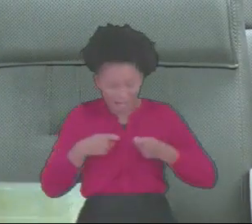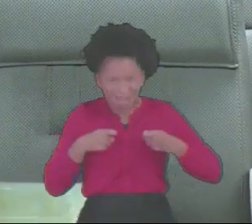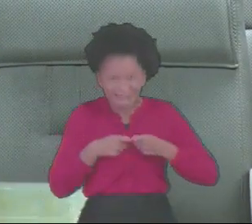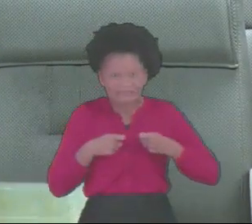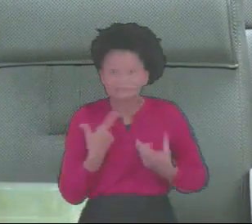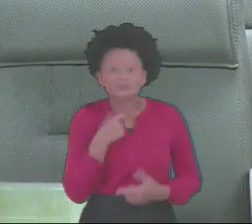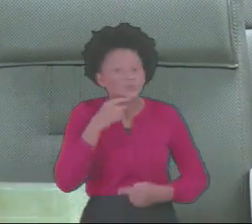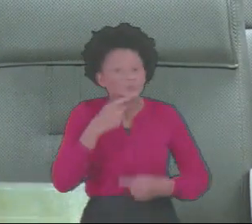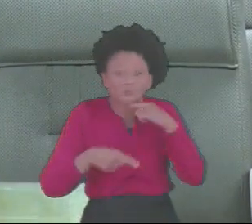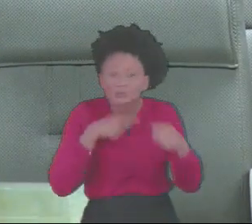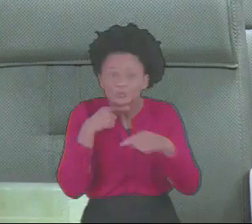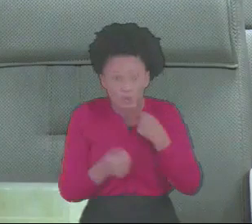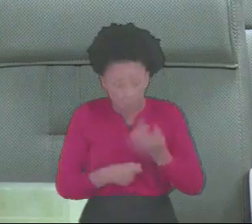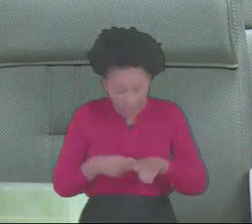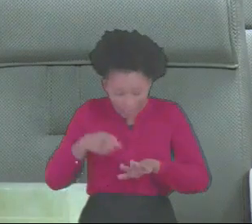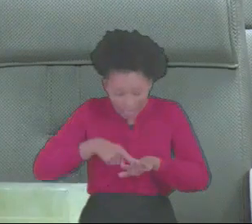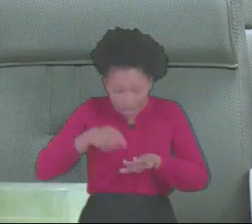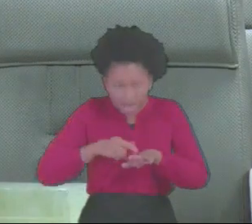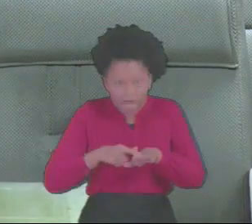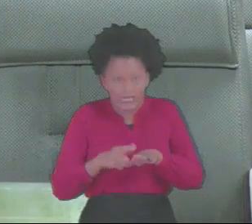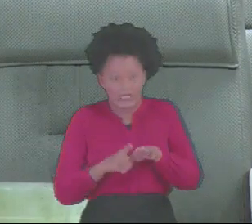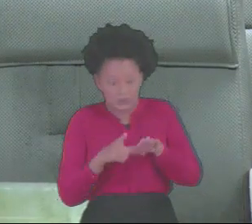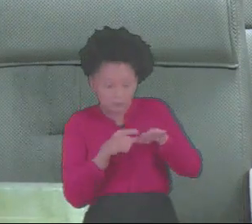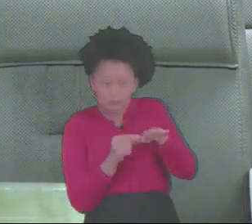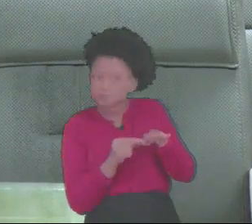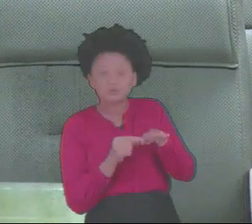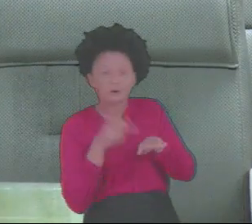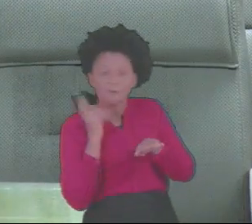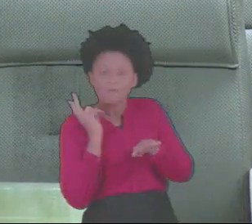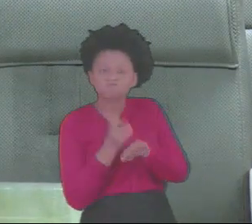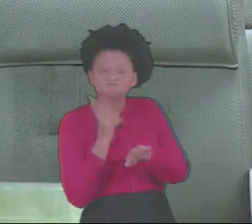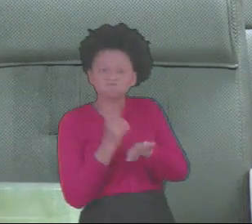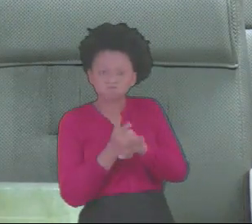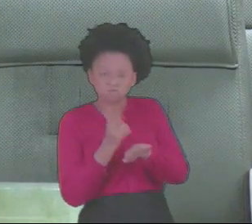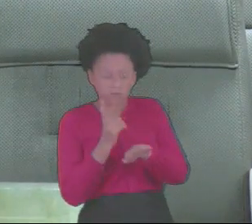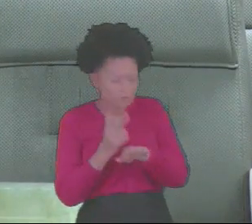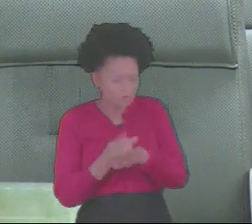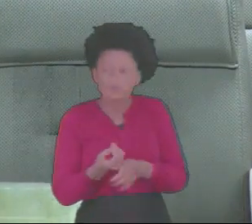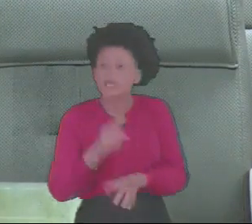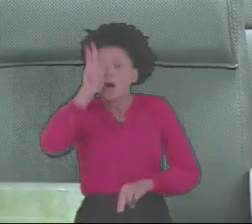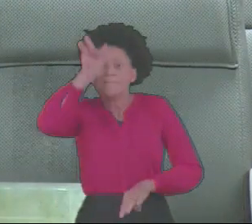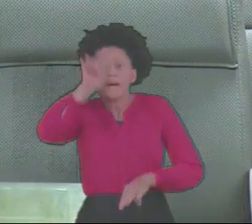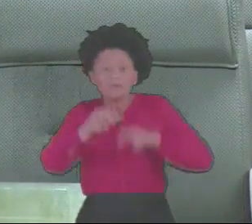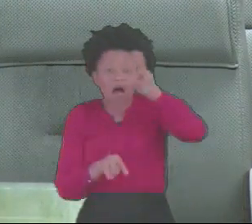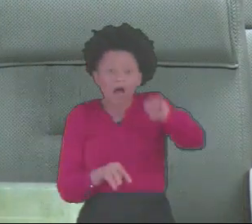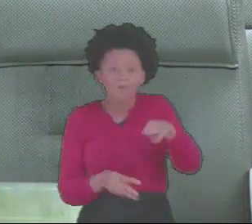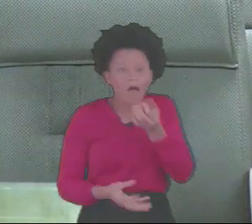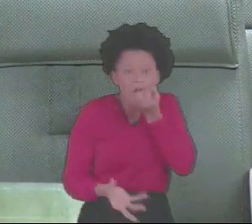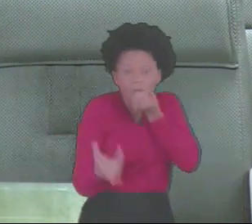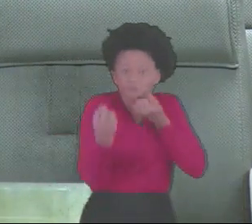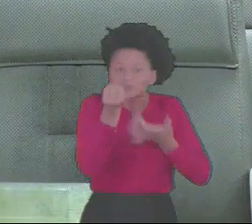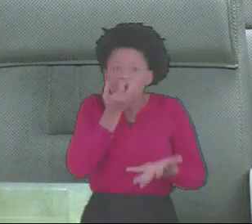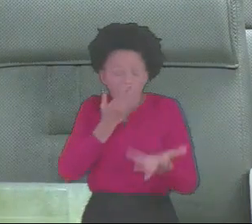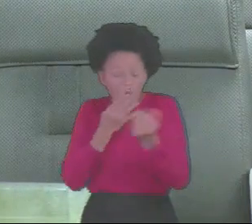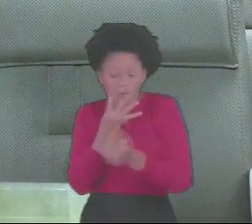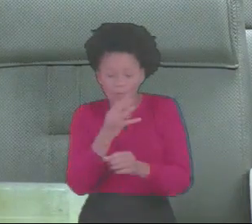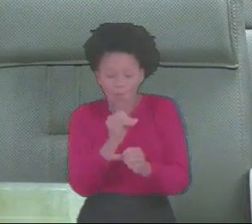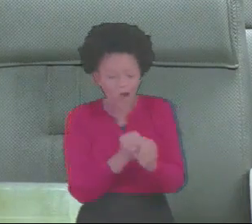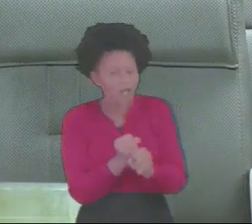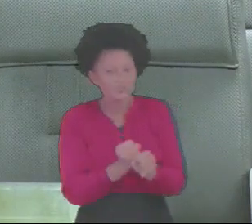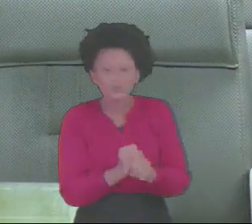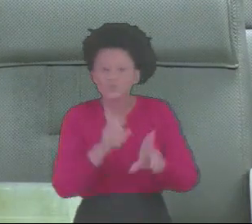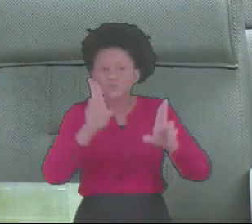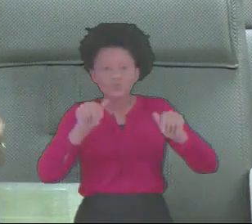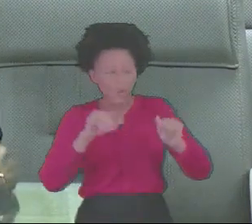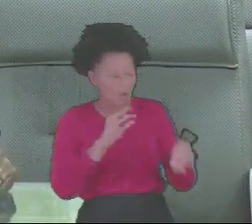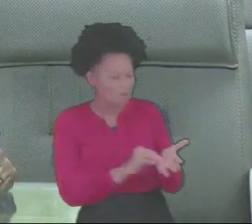corpo de um sapato ficou pequeno e Deus alimentou com uma nar durante 40 anos nunca faltou